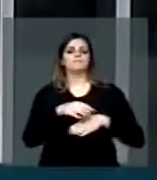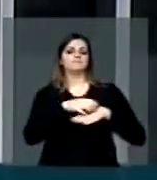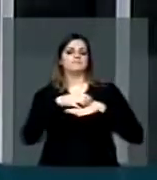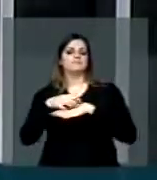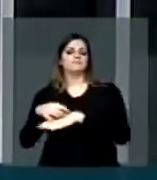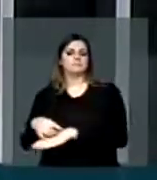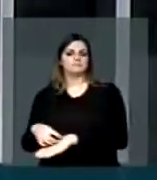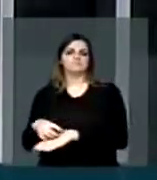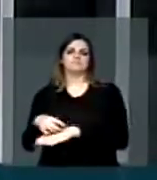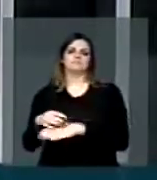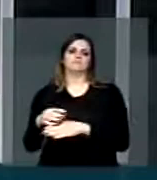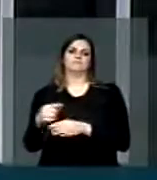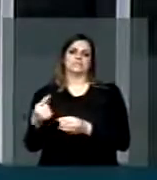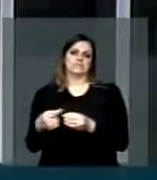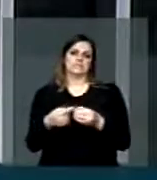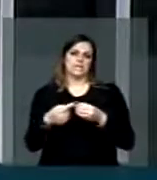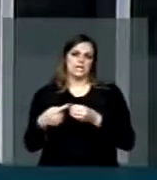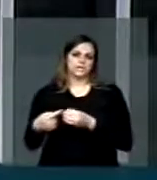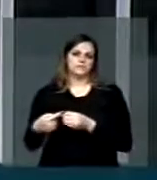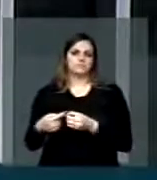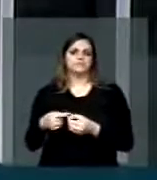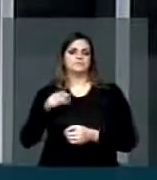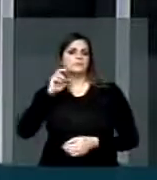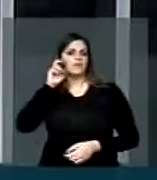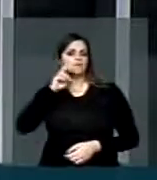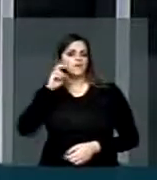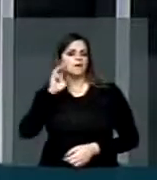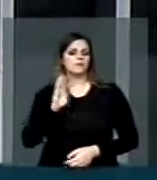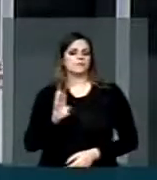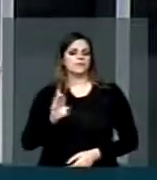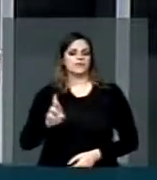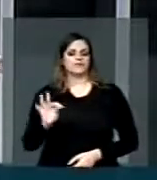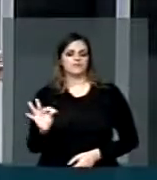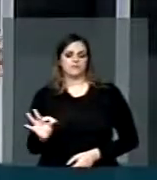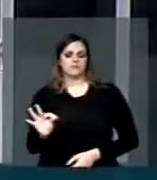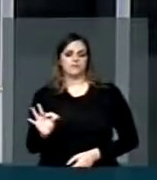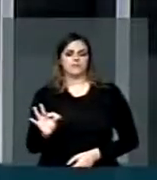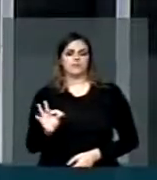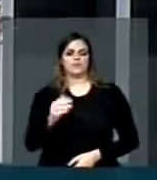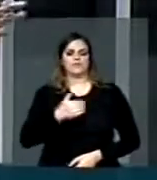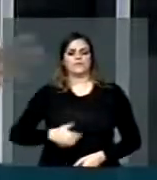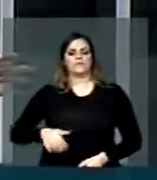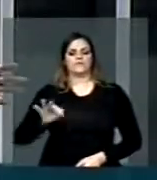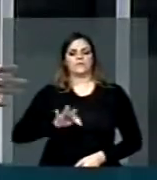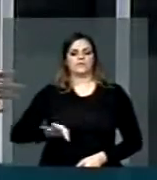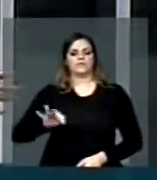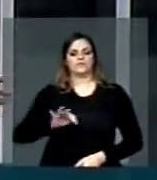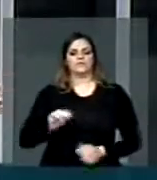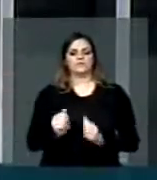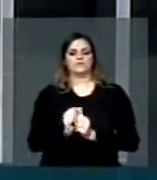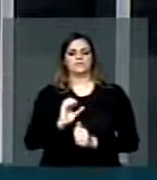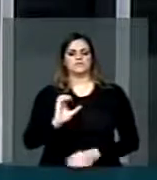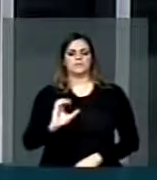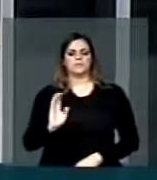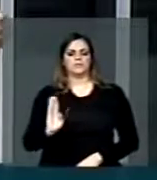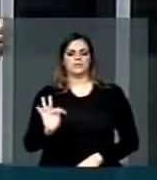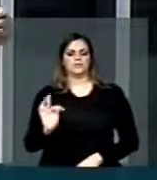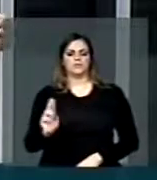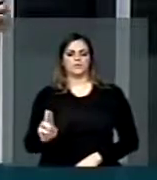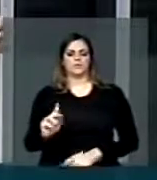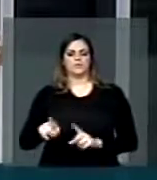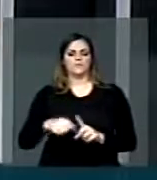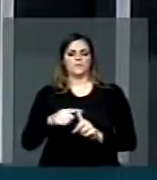mobilidade urbana. Na verdade, Natal com o BRT, o governo federal CBTU com o VLT e mais